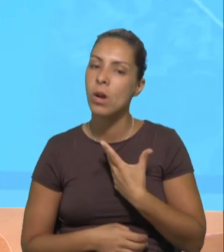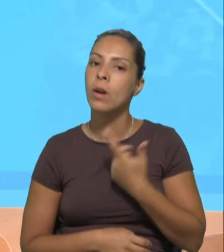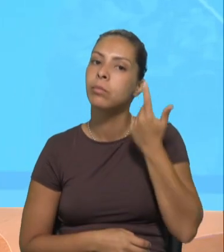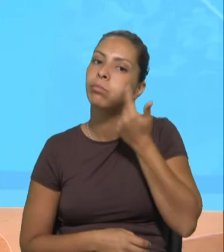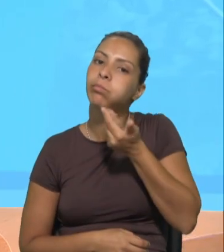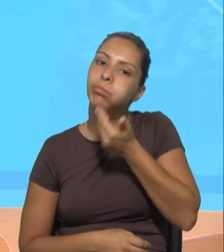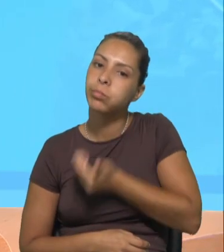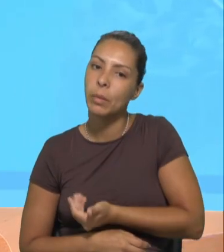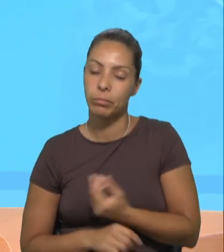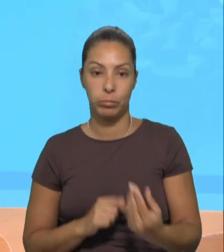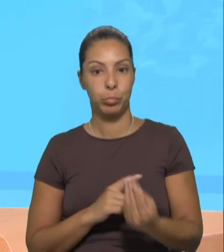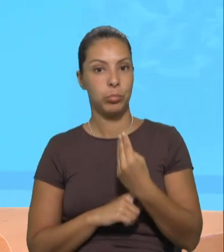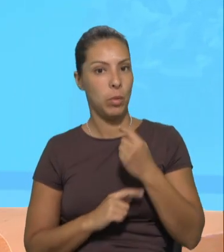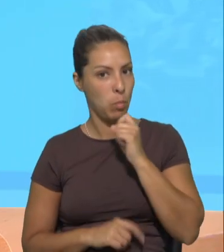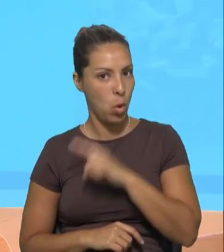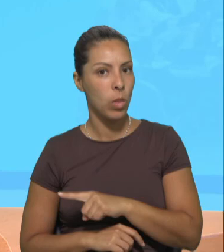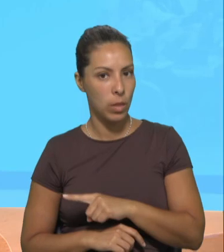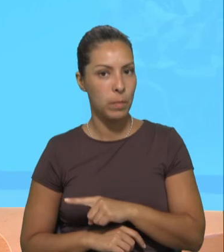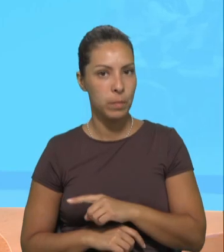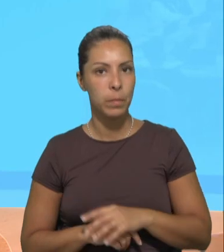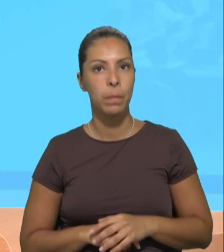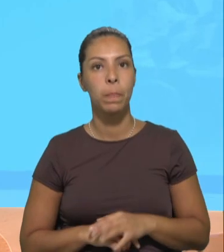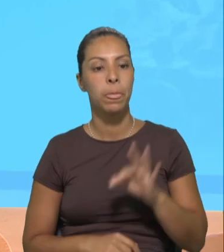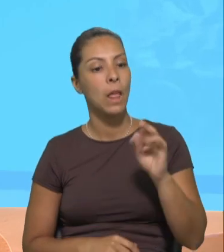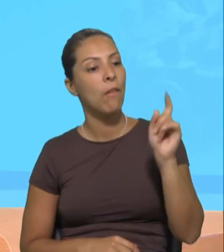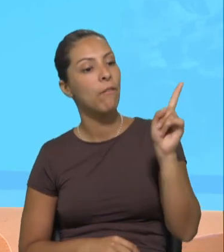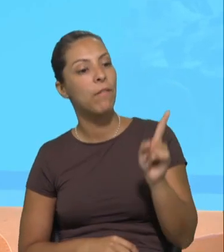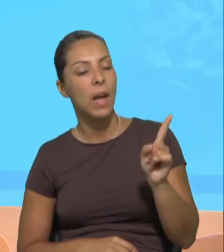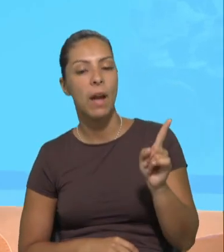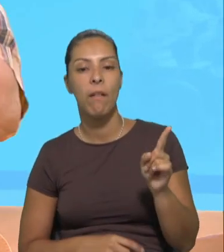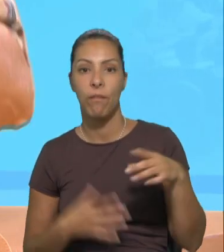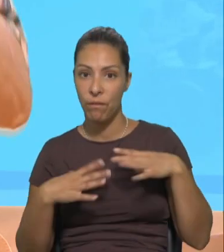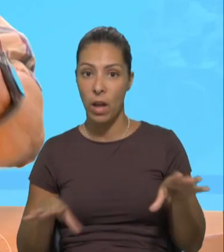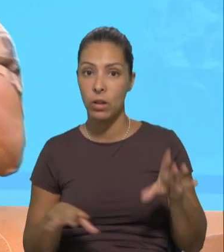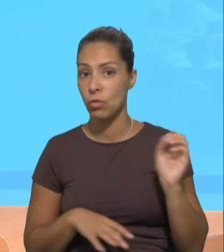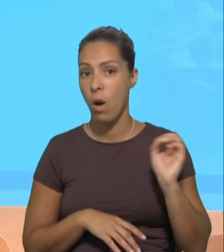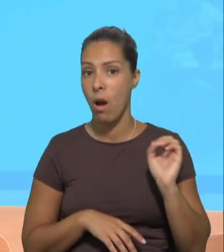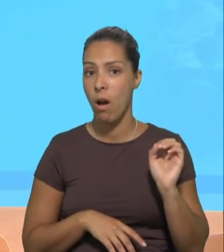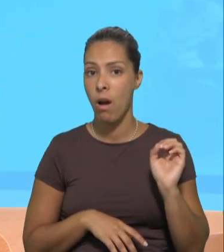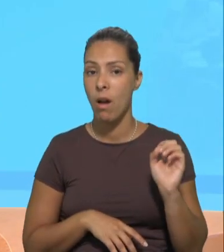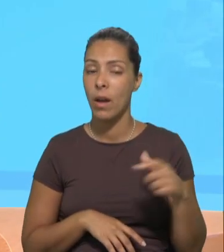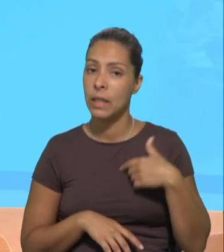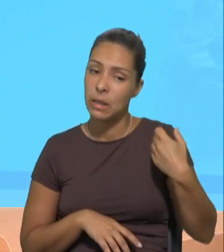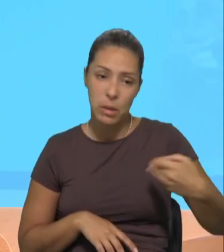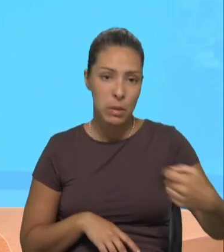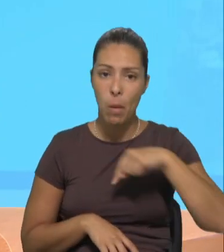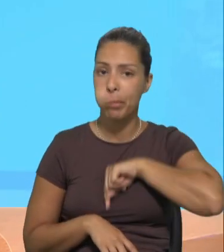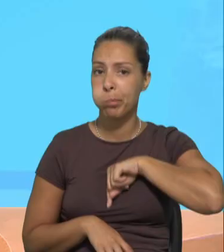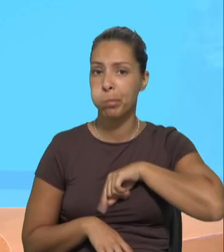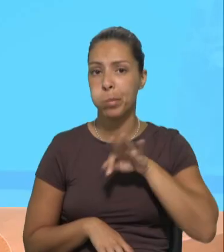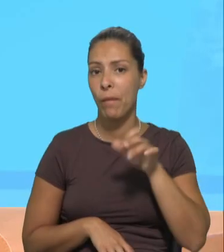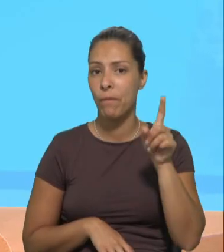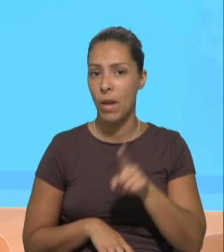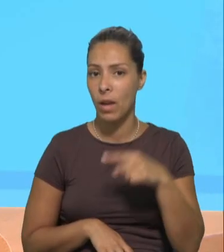distintas. A fé não é de férias nesse sentido, não é? Também ela, em tempo de férias, pode ser